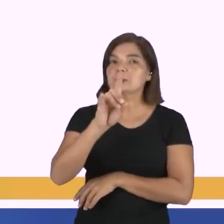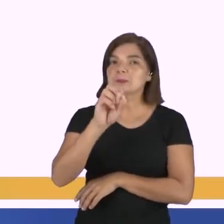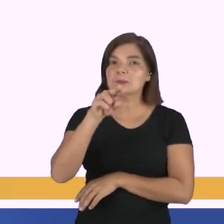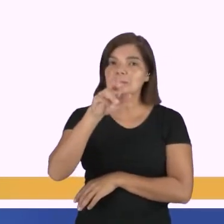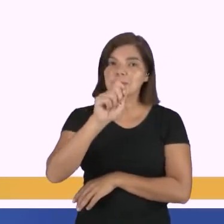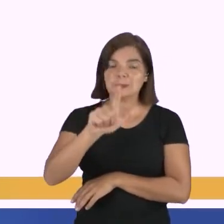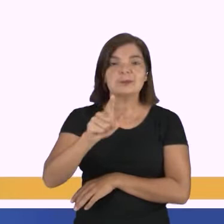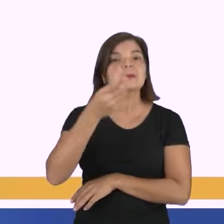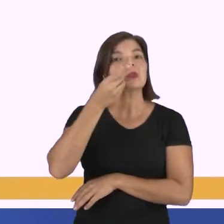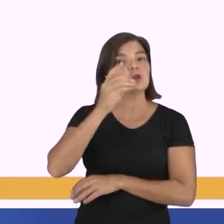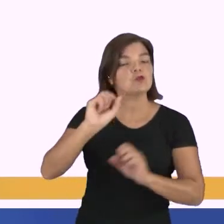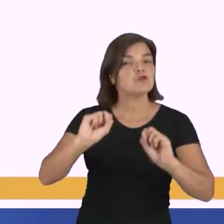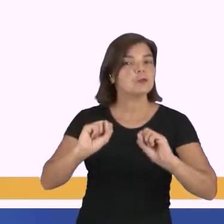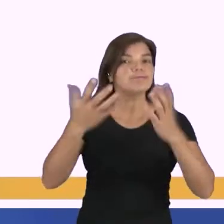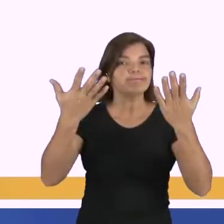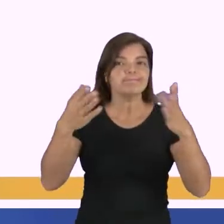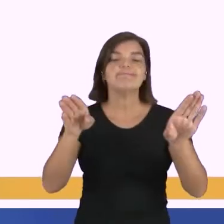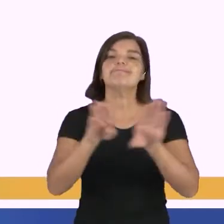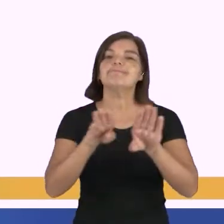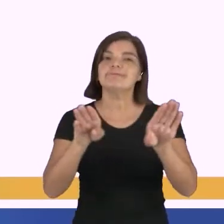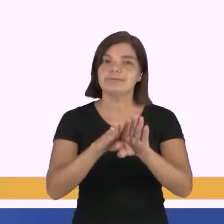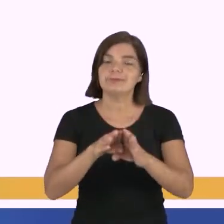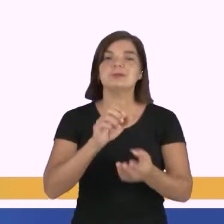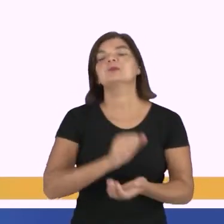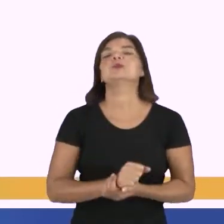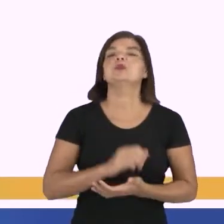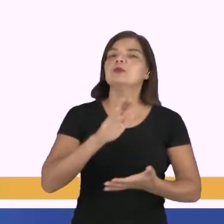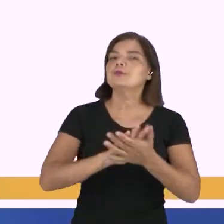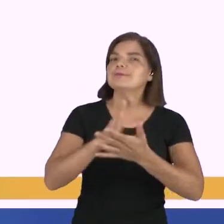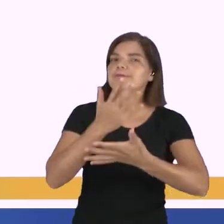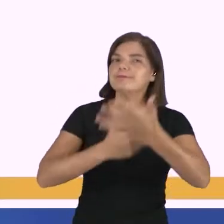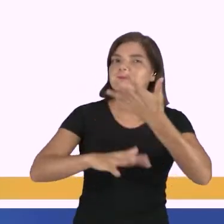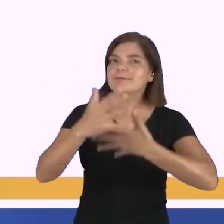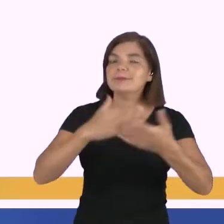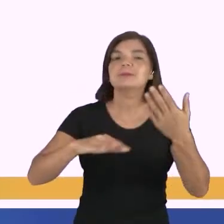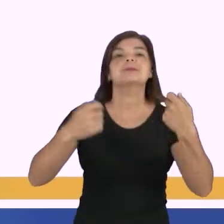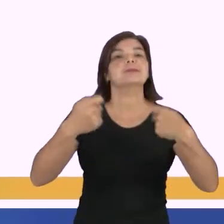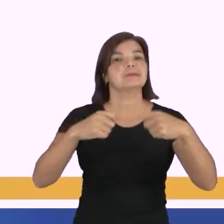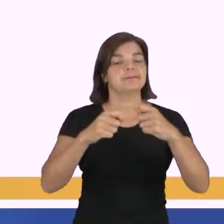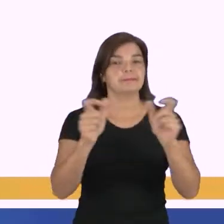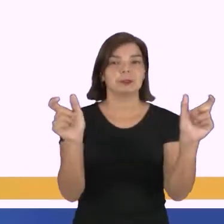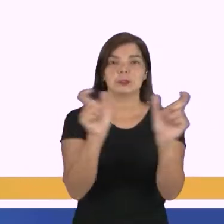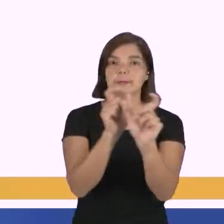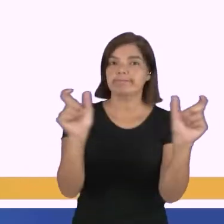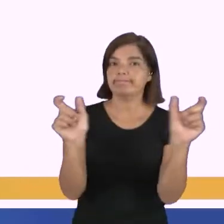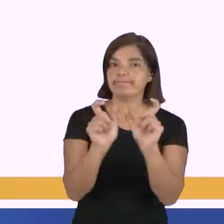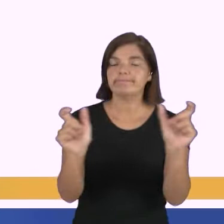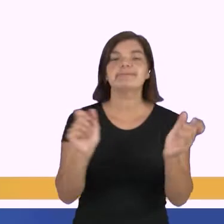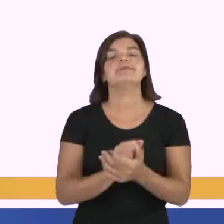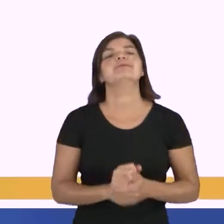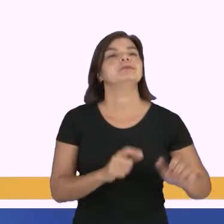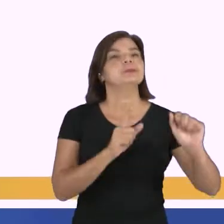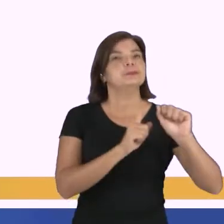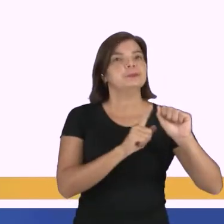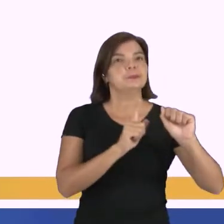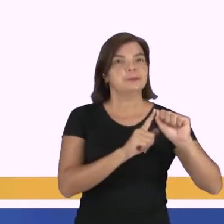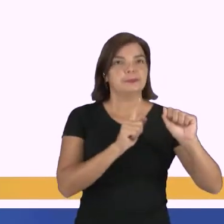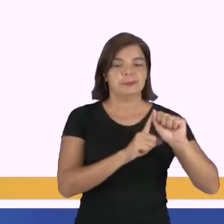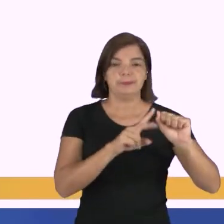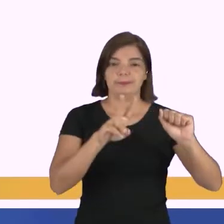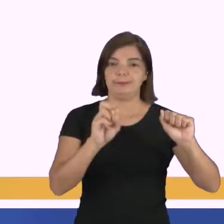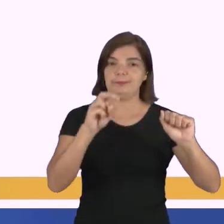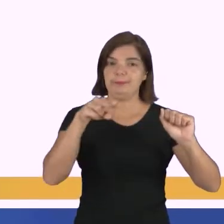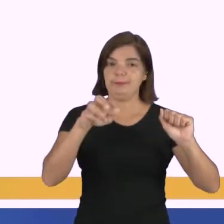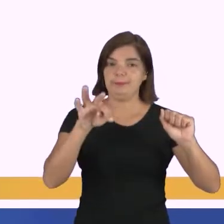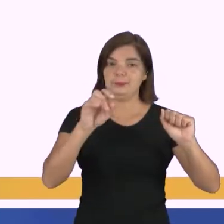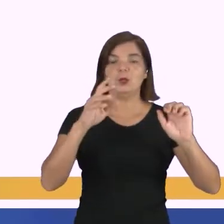agora ver a data comemorativa e a data em que ela é celebrada. Vocês precisam fazer essa relação. Então, na letra A, nós temos